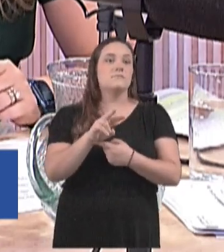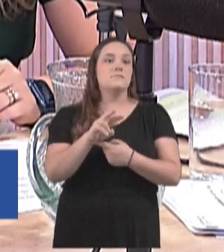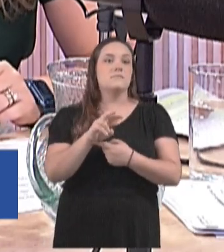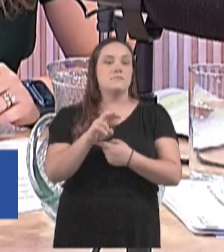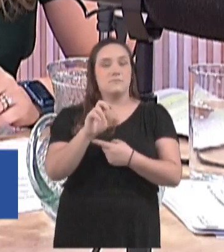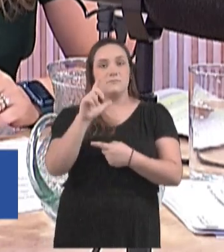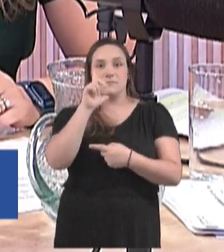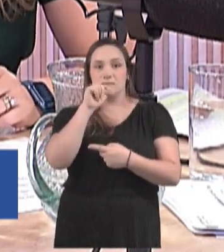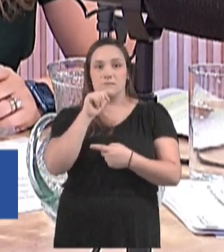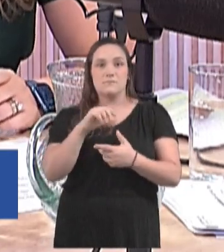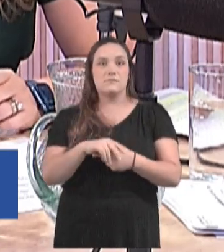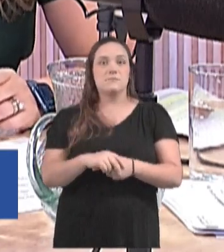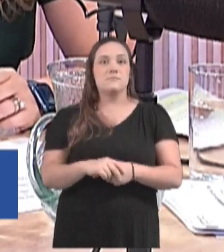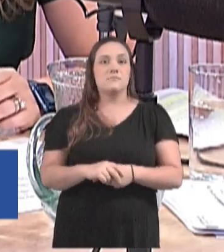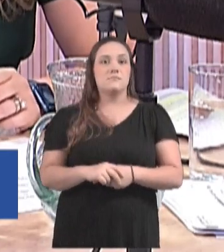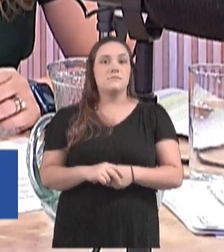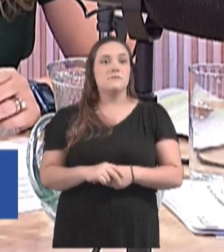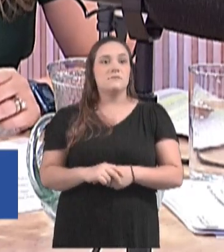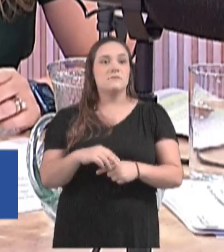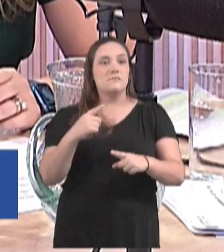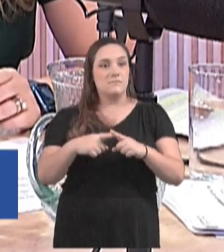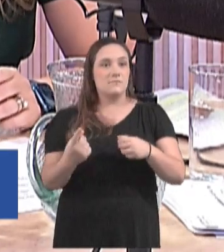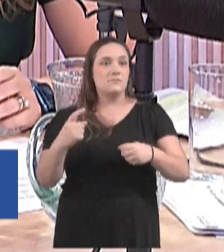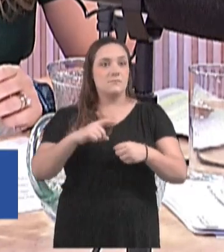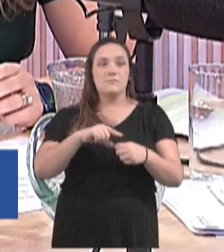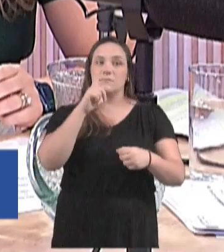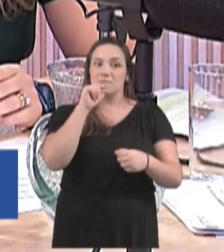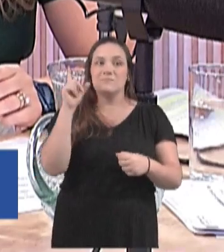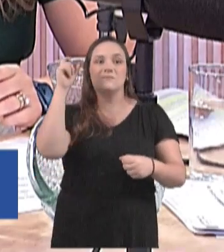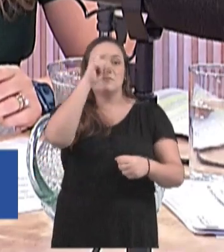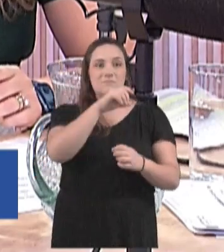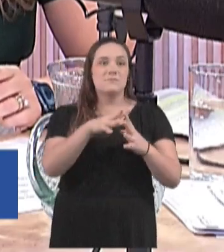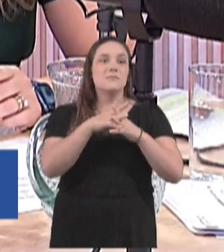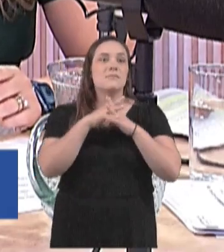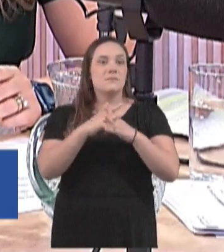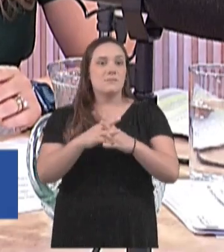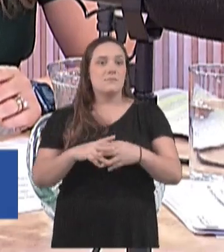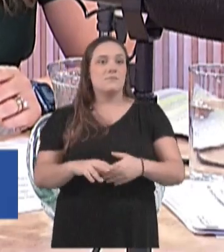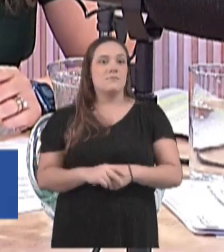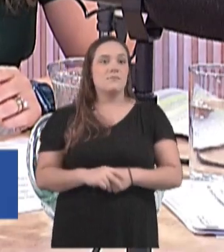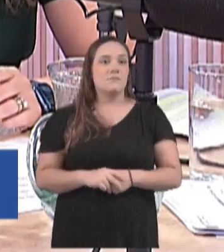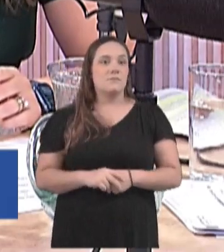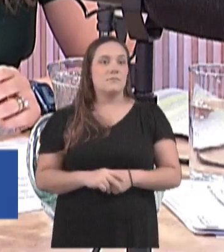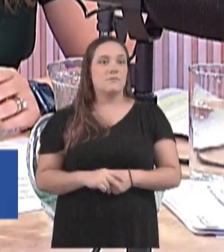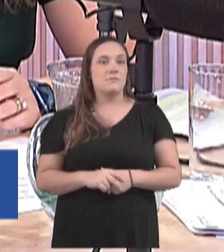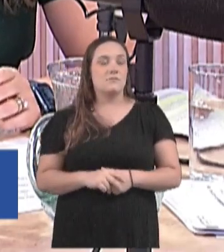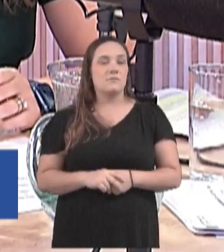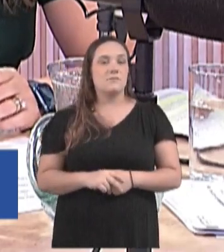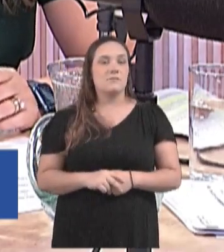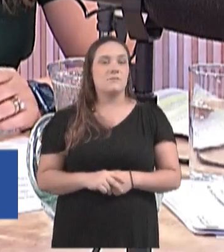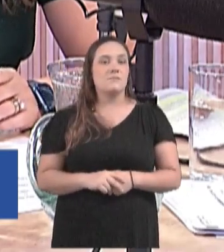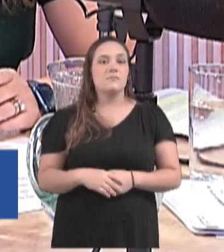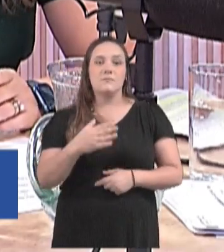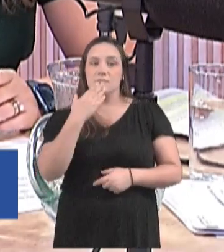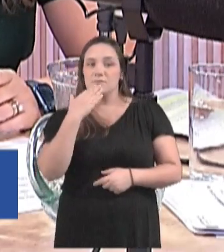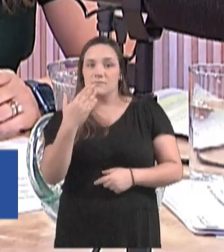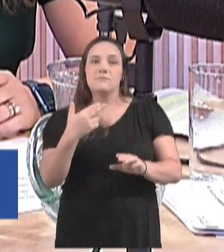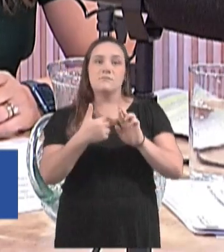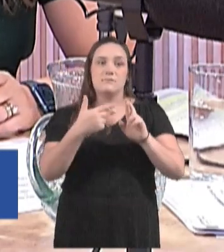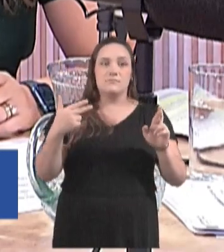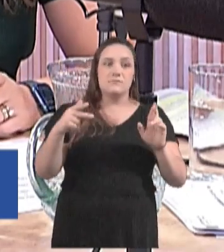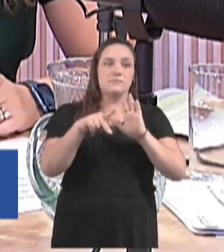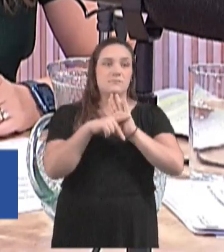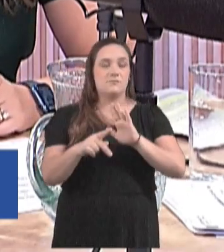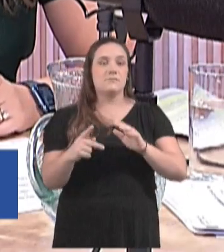Porque recuperar isso é muito complicado e é muito custoso. E assim, ir atrás também de recursos para você fazer